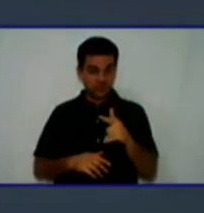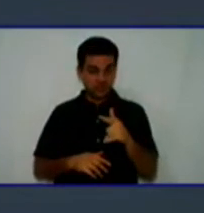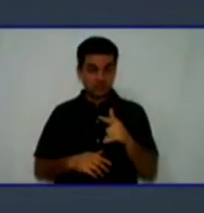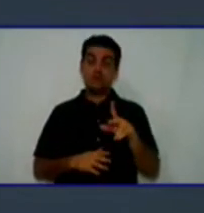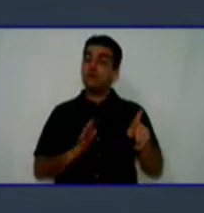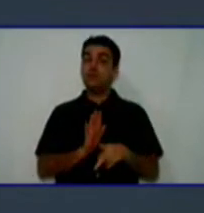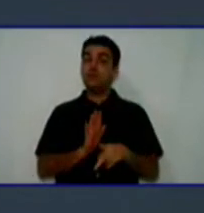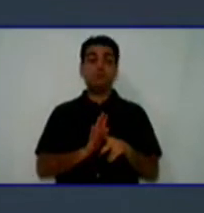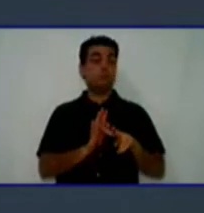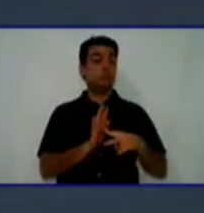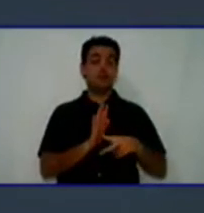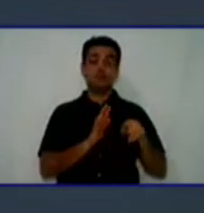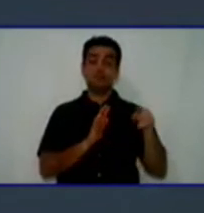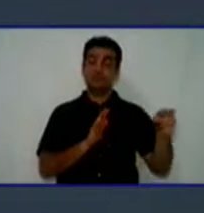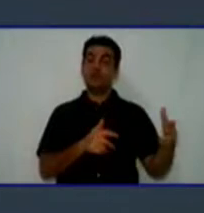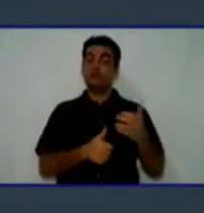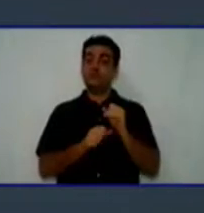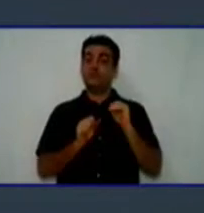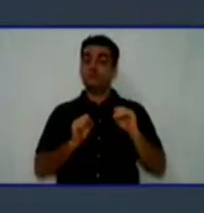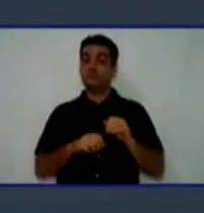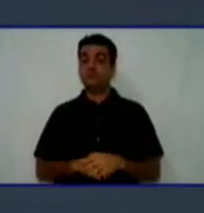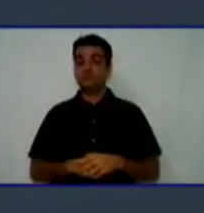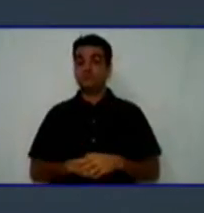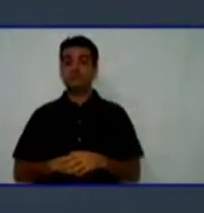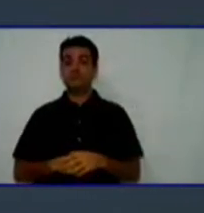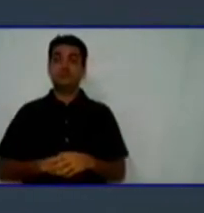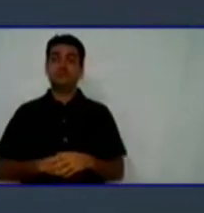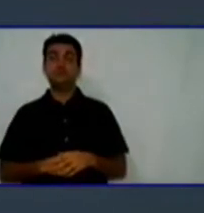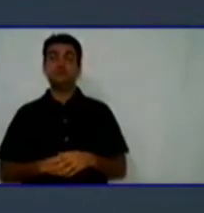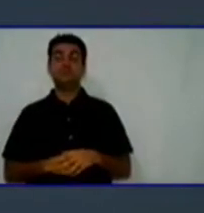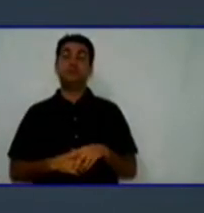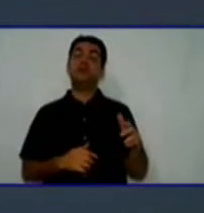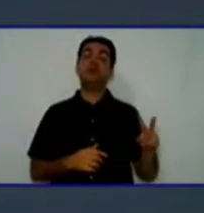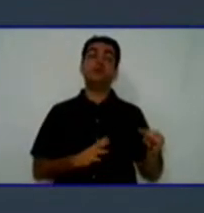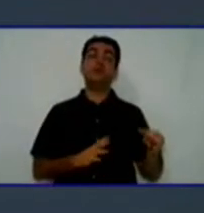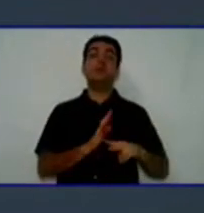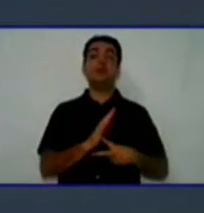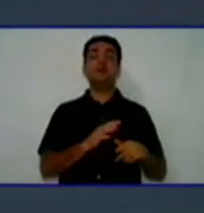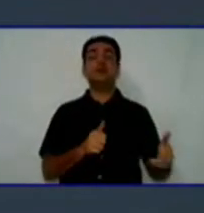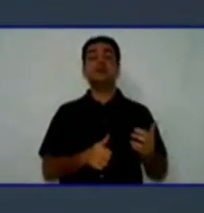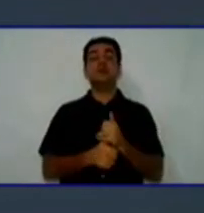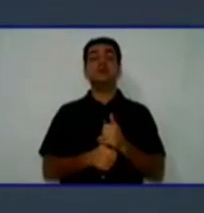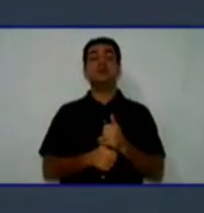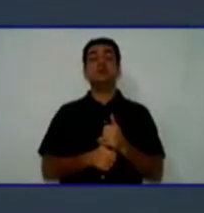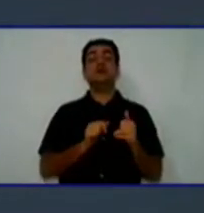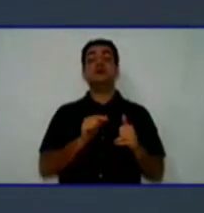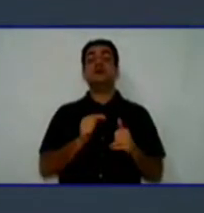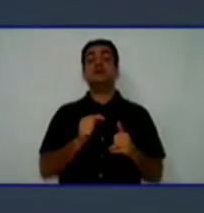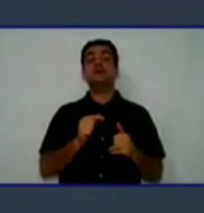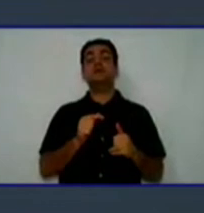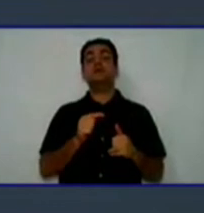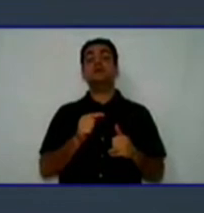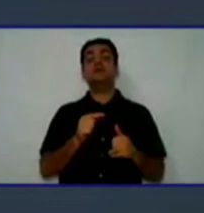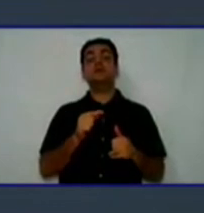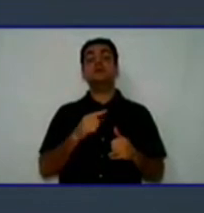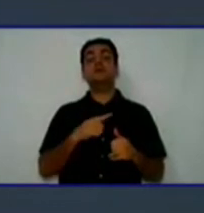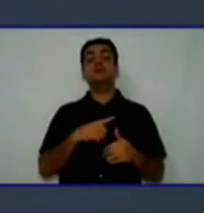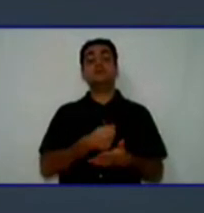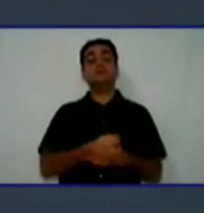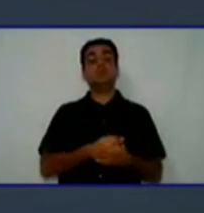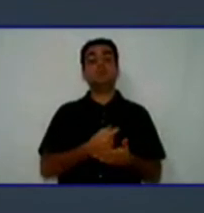próprio partido, que no caso aqui vem a ser o beneficiário da imposição